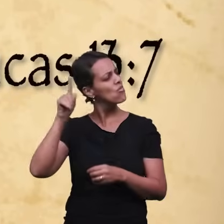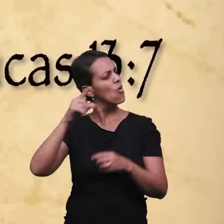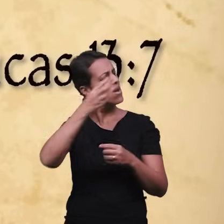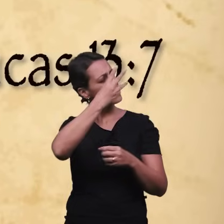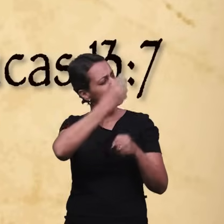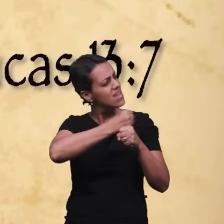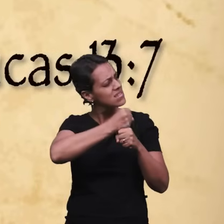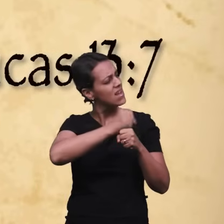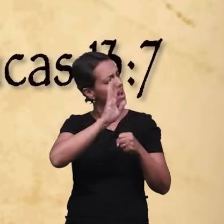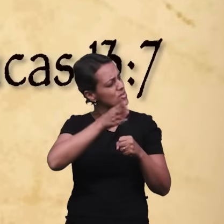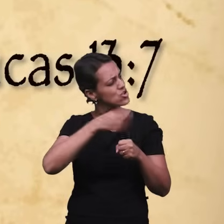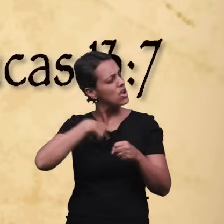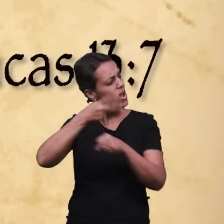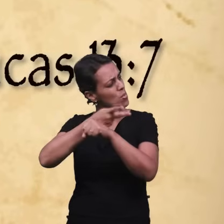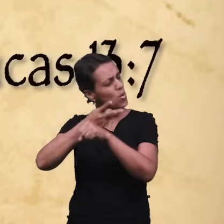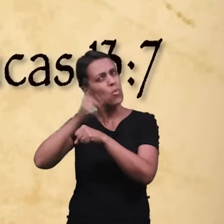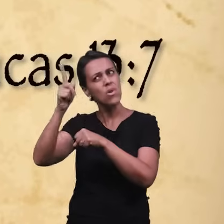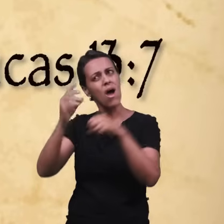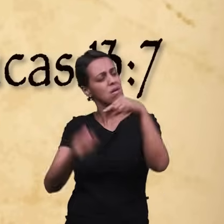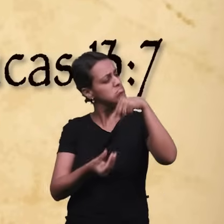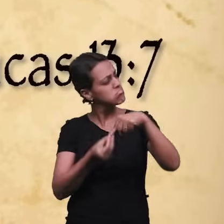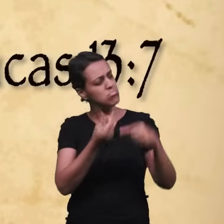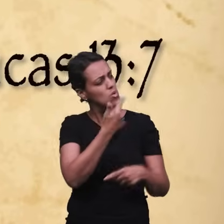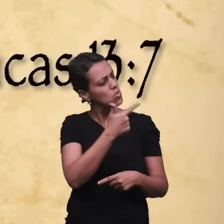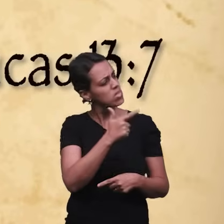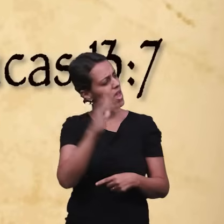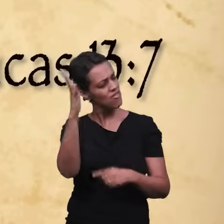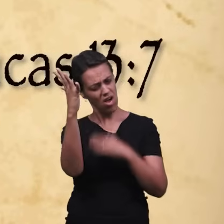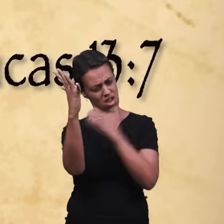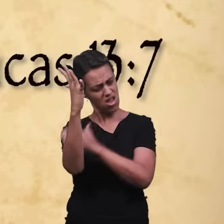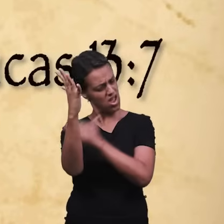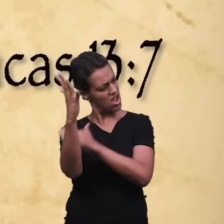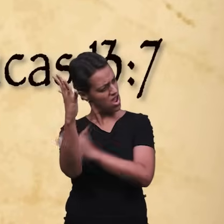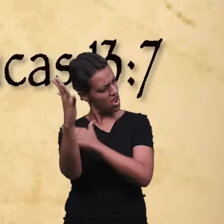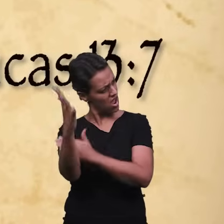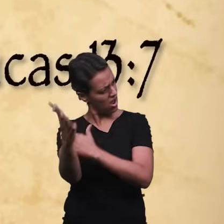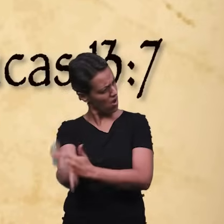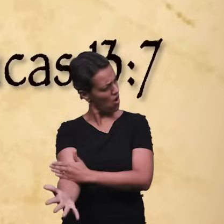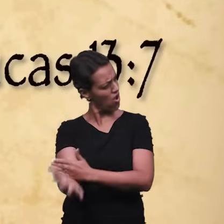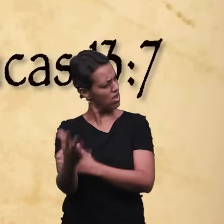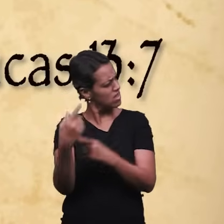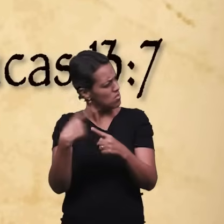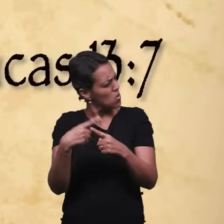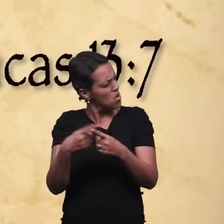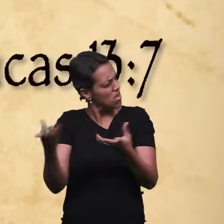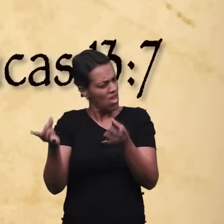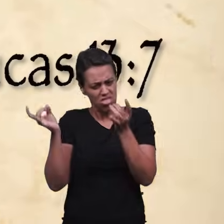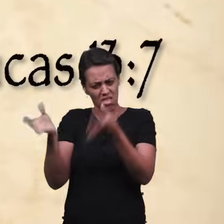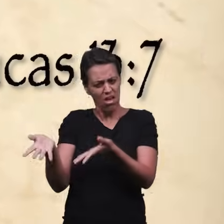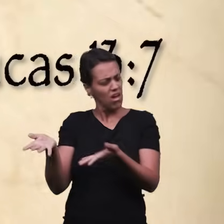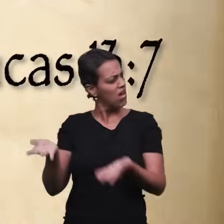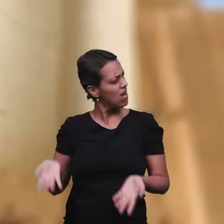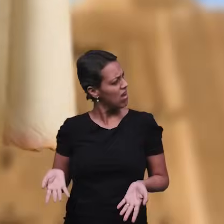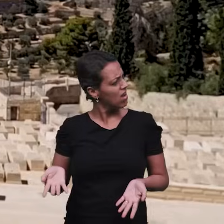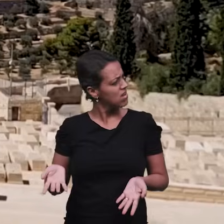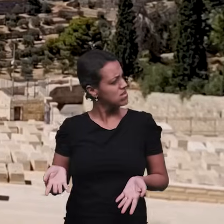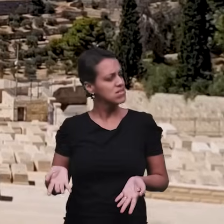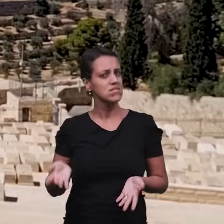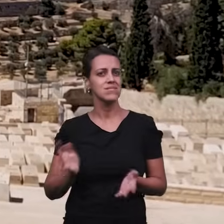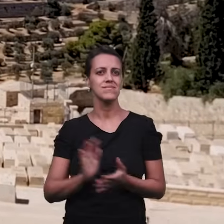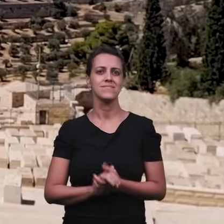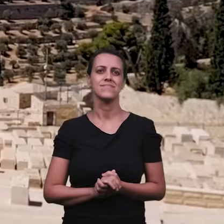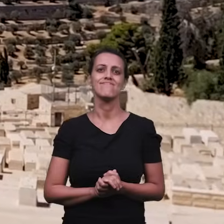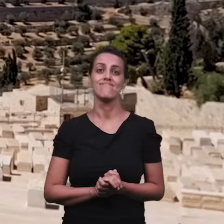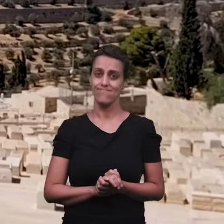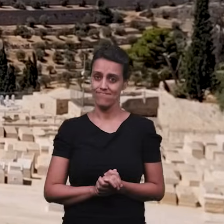nesta figueira e não o acho. Corta-a, porque ocupa ainda a terra inutilmente? Então,